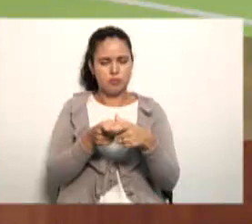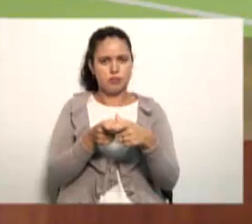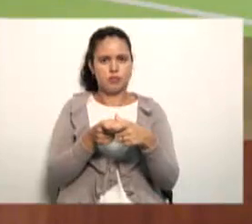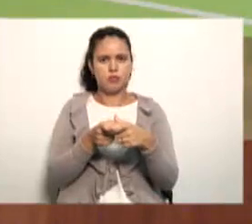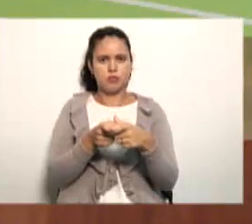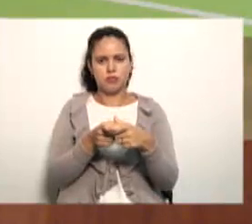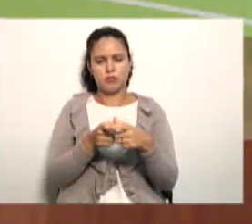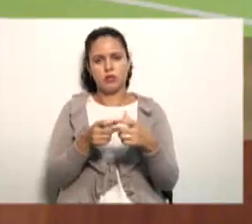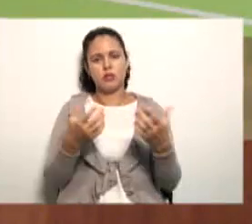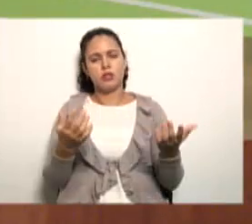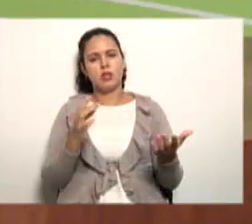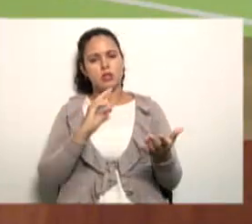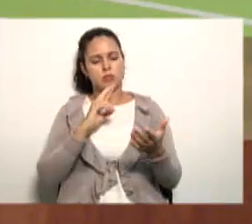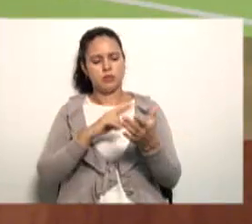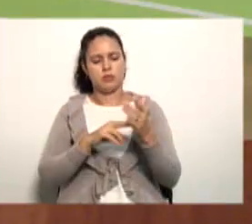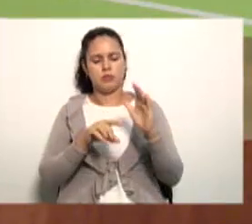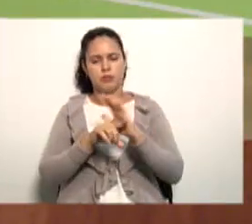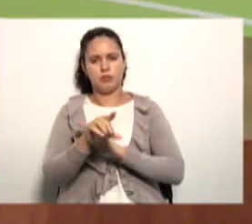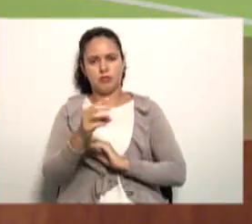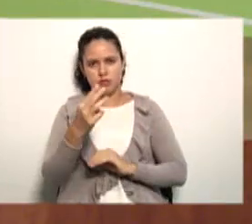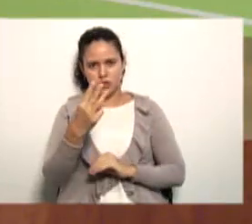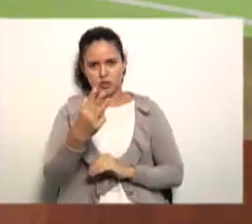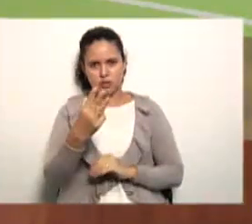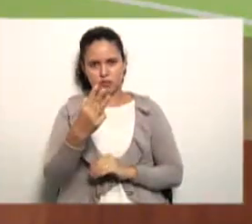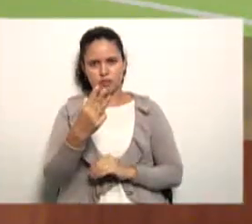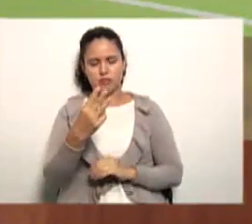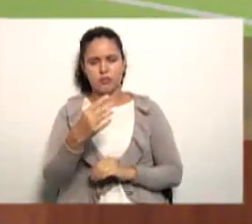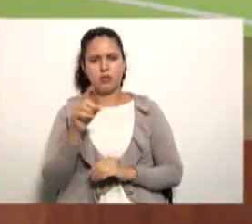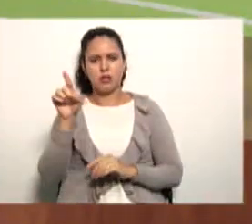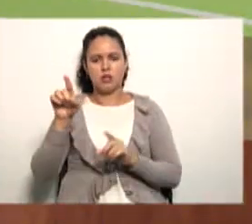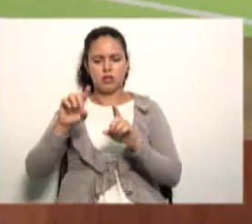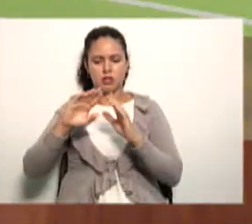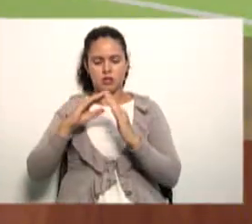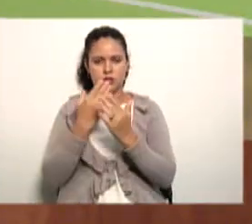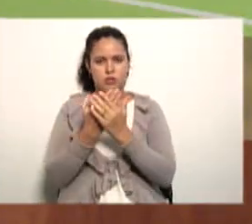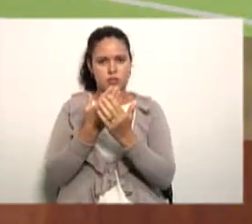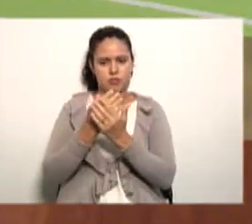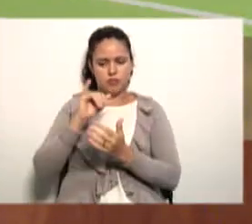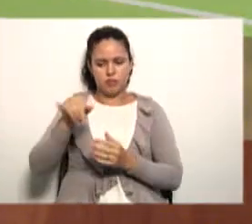né? Na escola JK de Orlim de Moura,